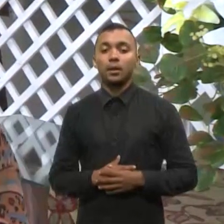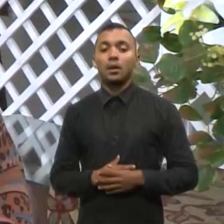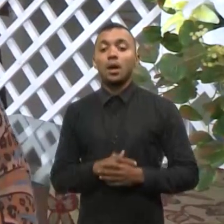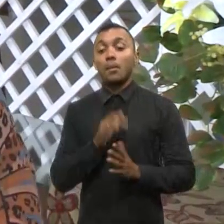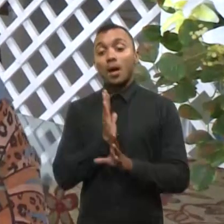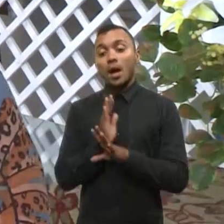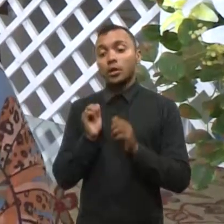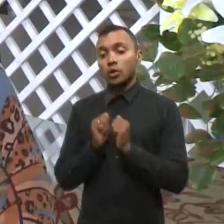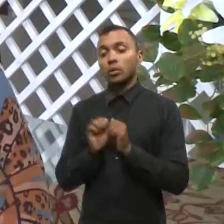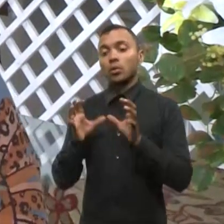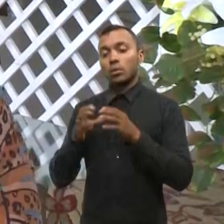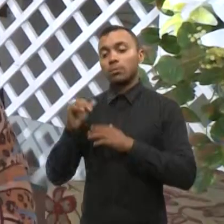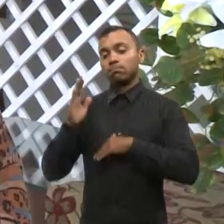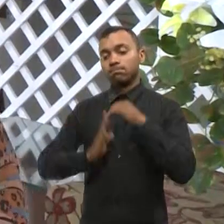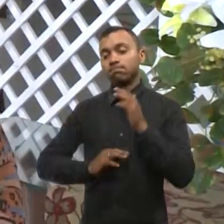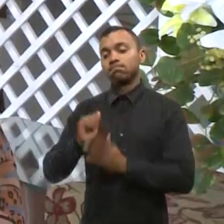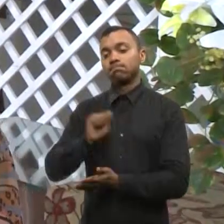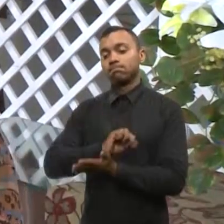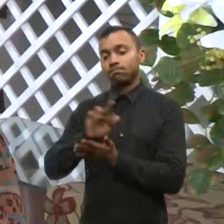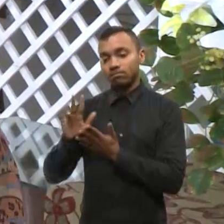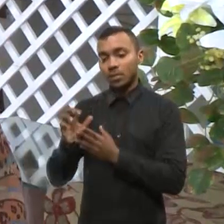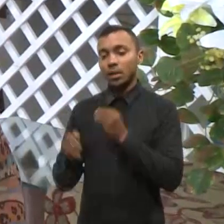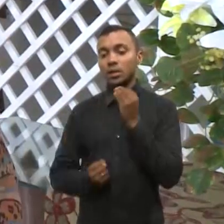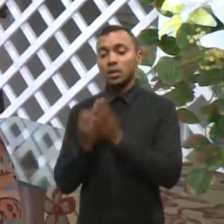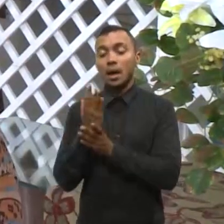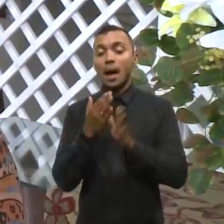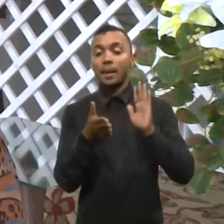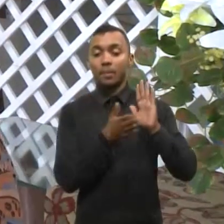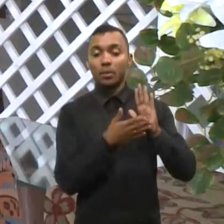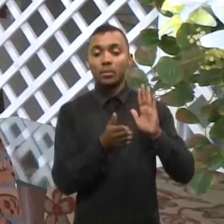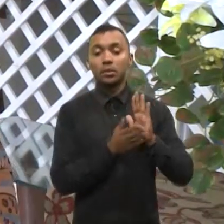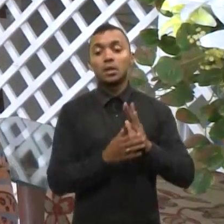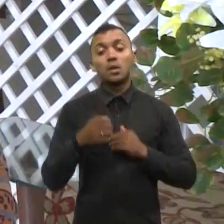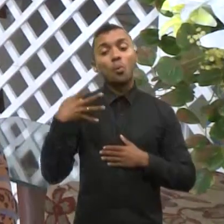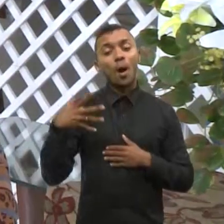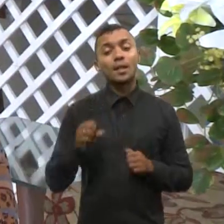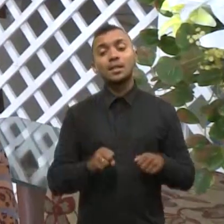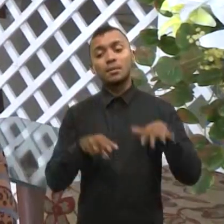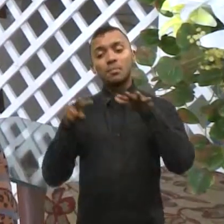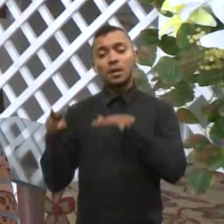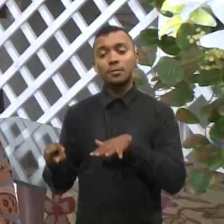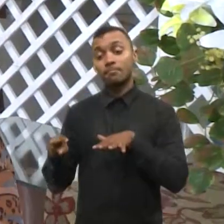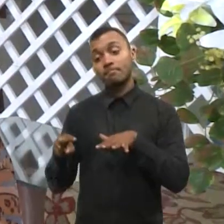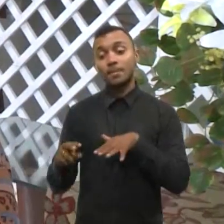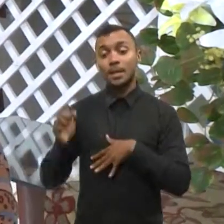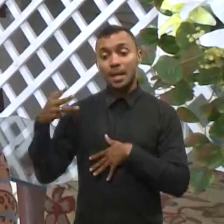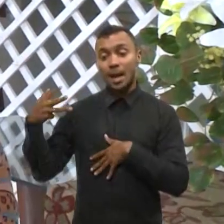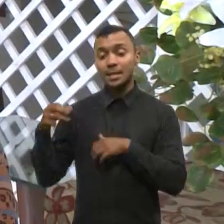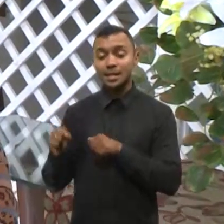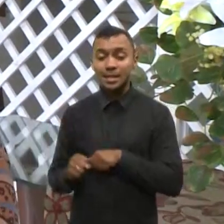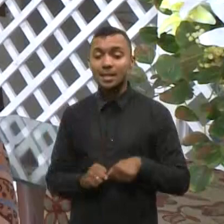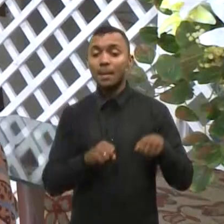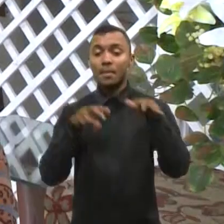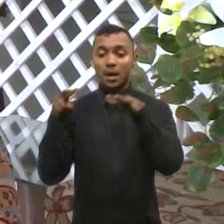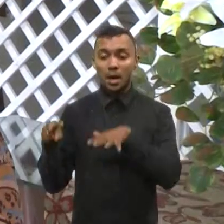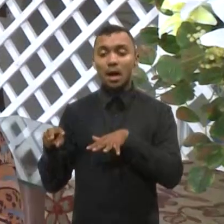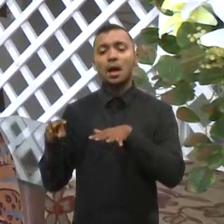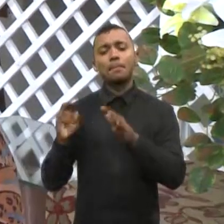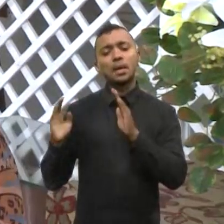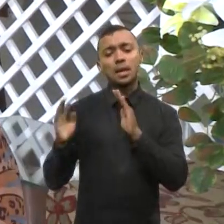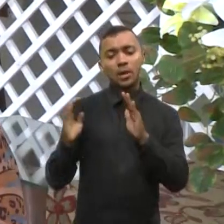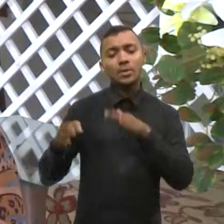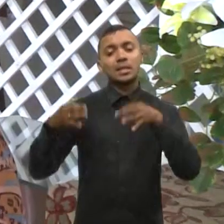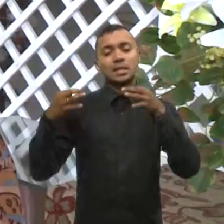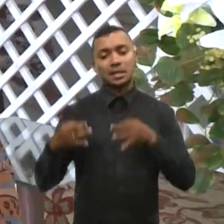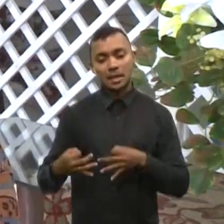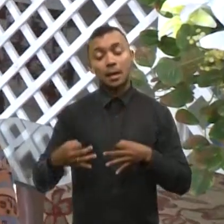equipe multidisciplinar, que a gente faz uma proposta de 4 a 6 semanas de reabilitação. Então, é o tempo que a gente julga necessário para